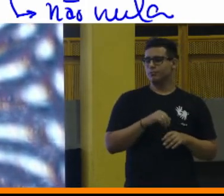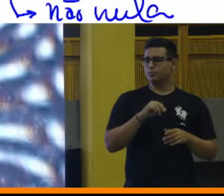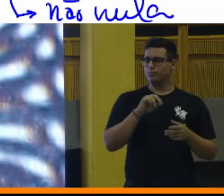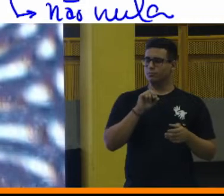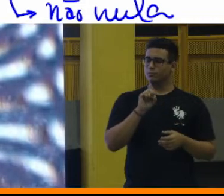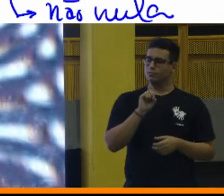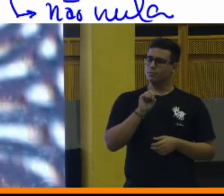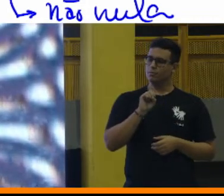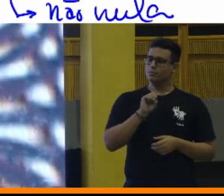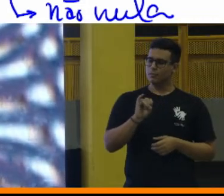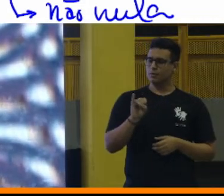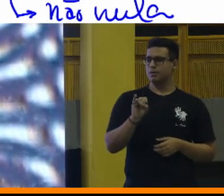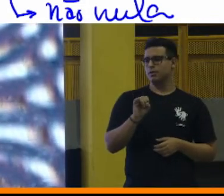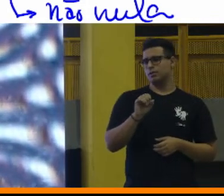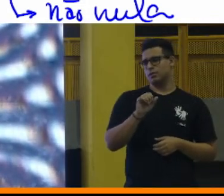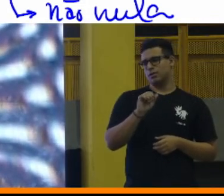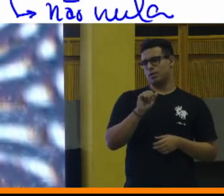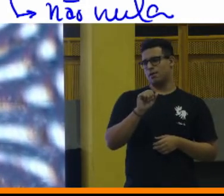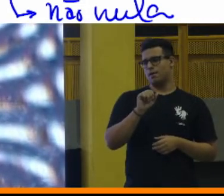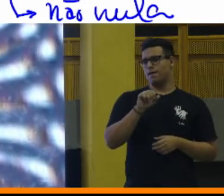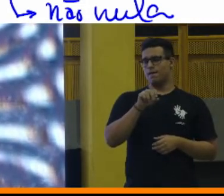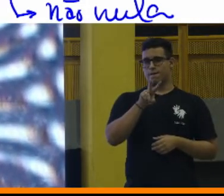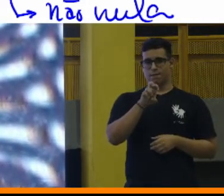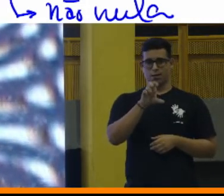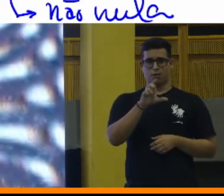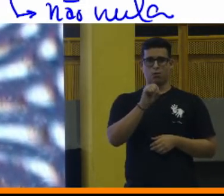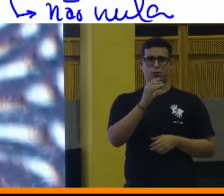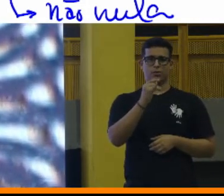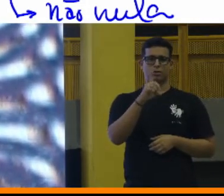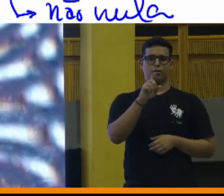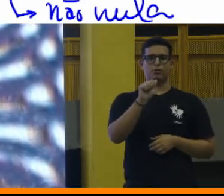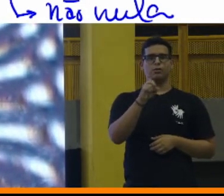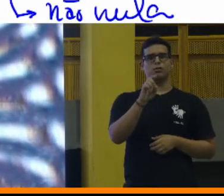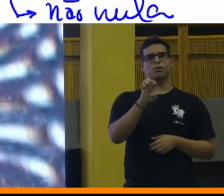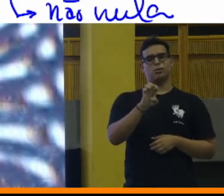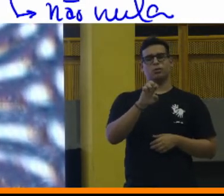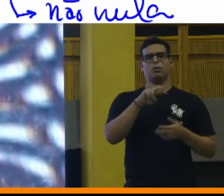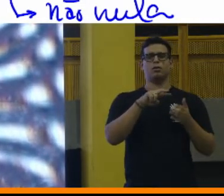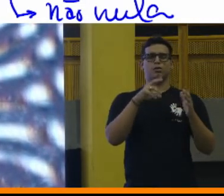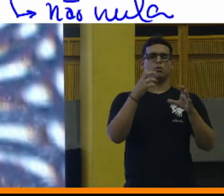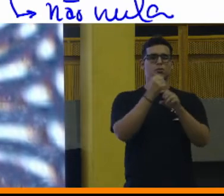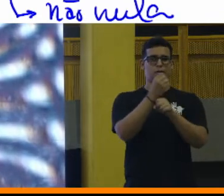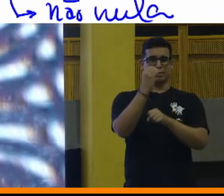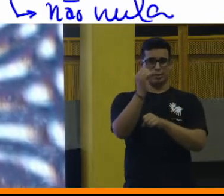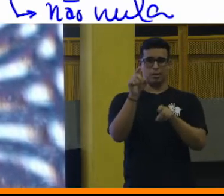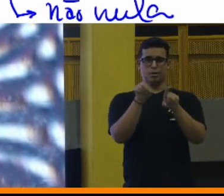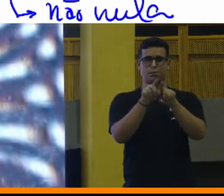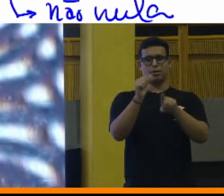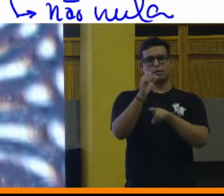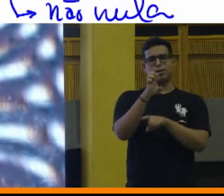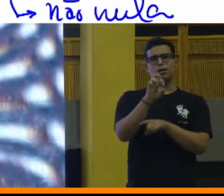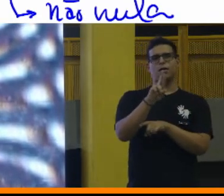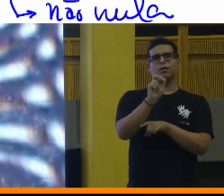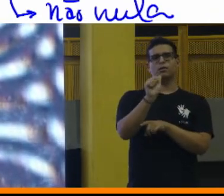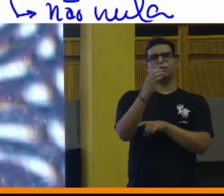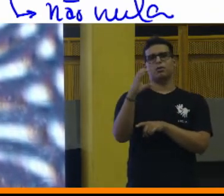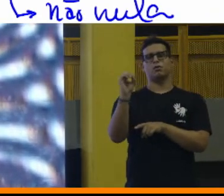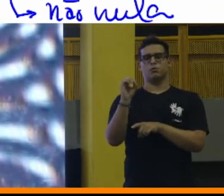velocidade zero e constantemente igual a zero, acaba tendo também aceleração